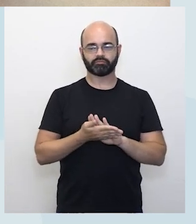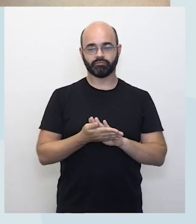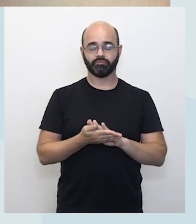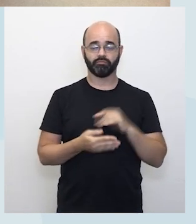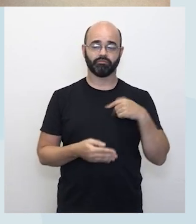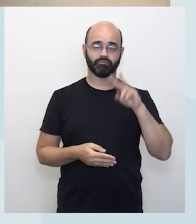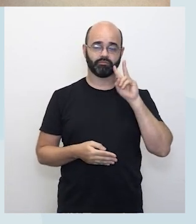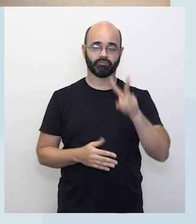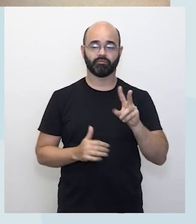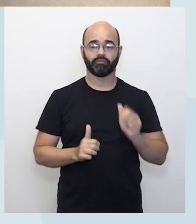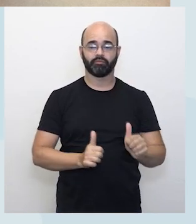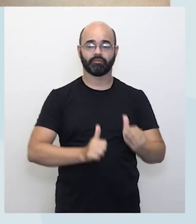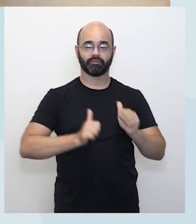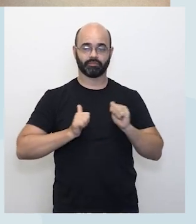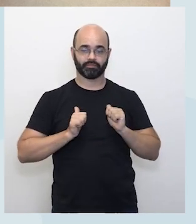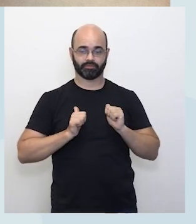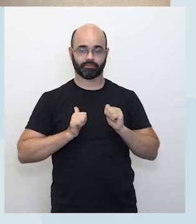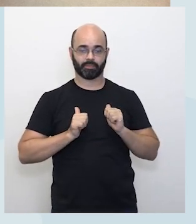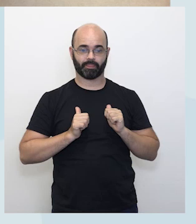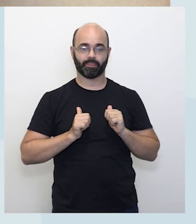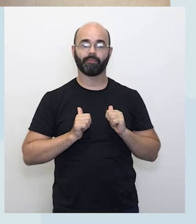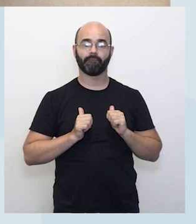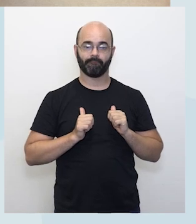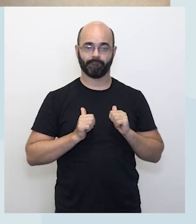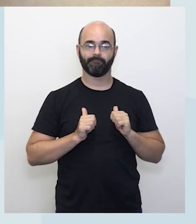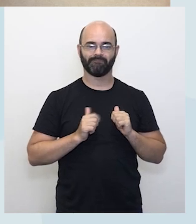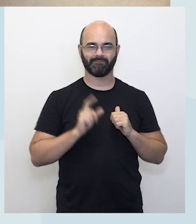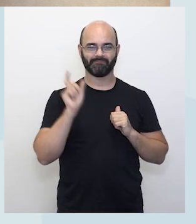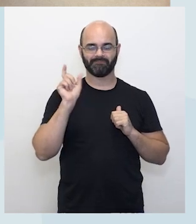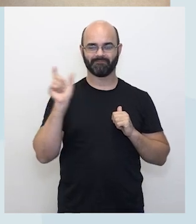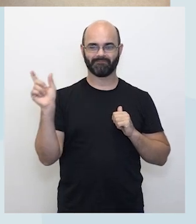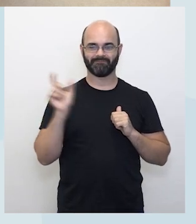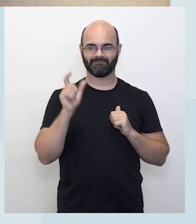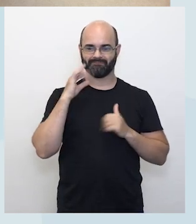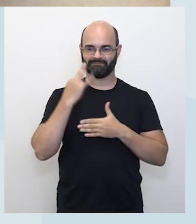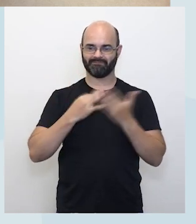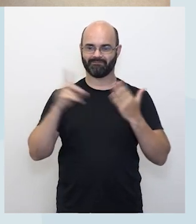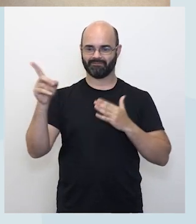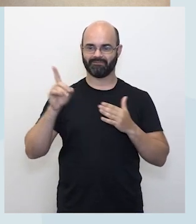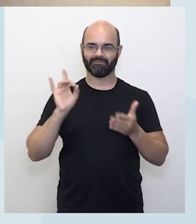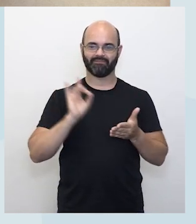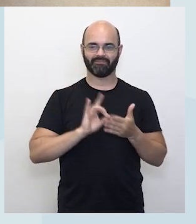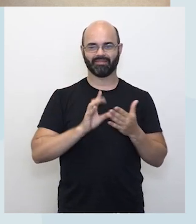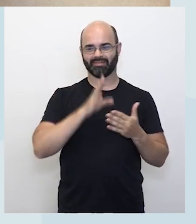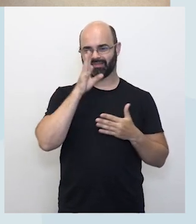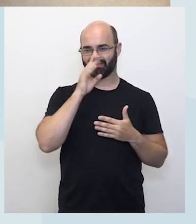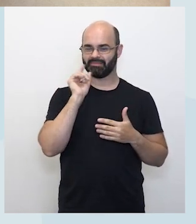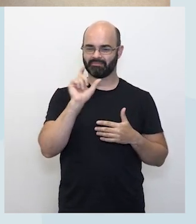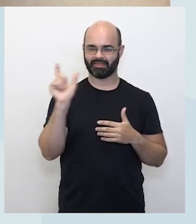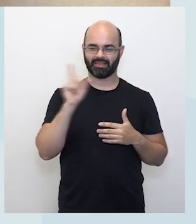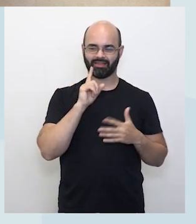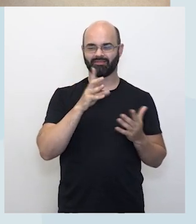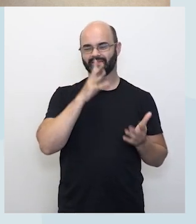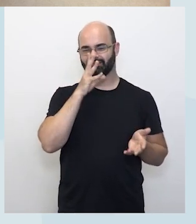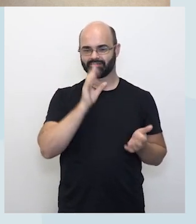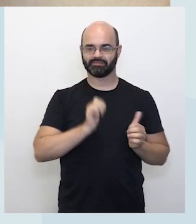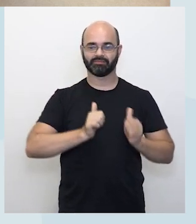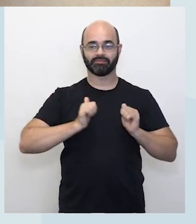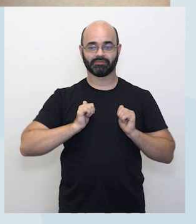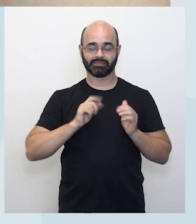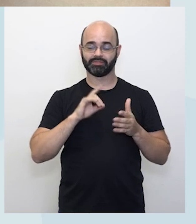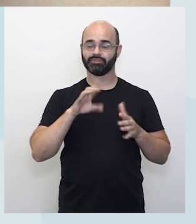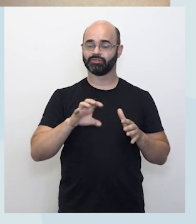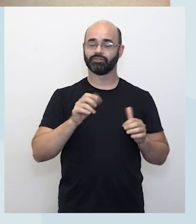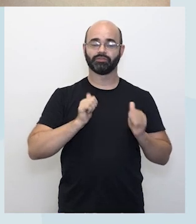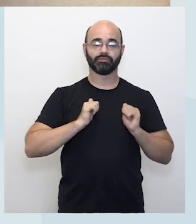maneira imparcial, tá? E a gente colocou essas palavras, mas como está ali no texto, é no sentido vulgar que a gente dá essas palavras, tá? Ele é um